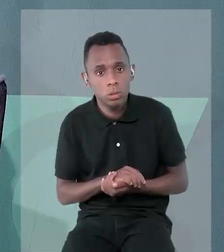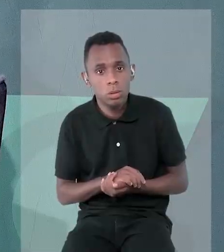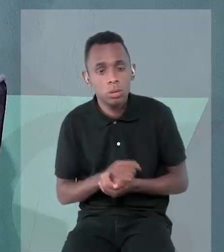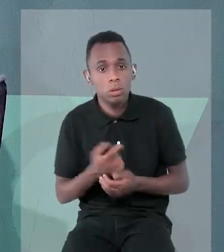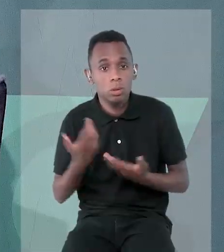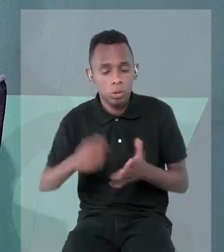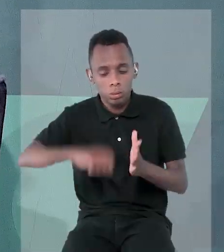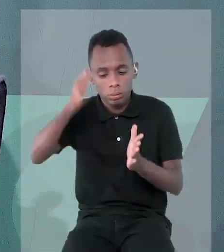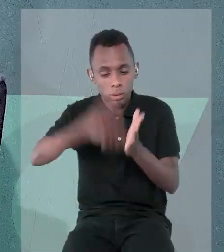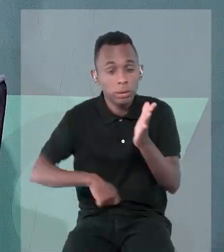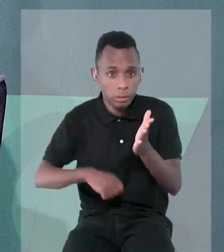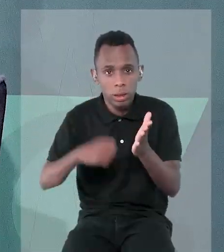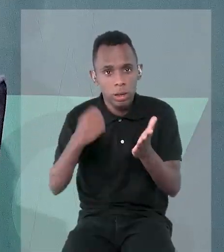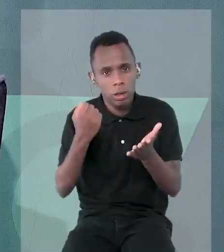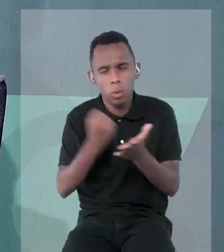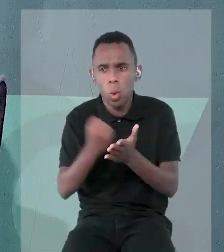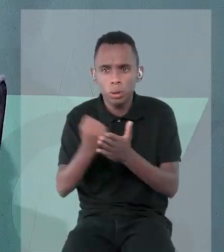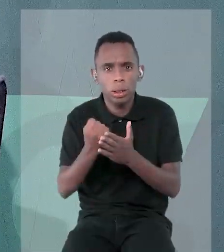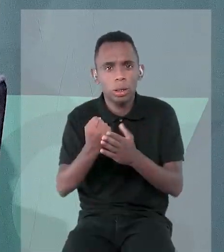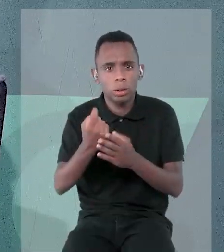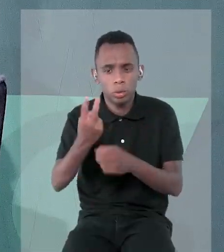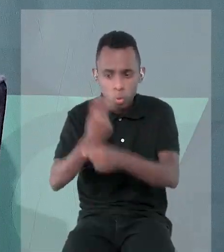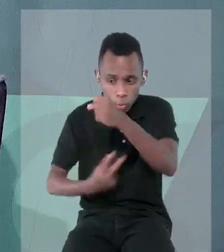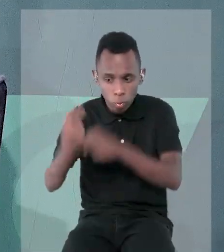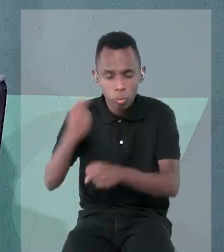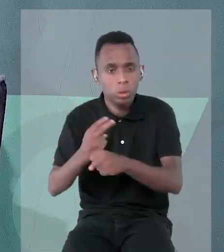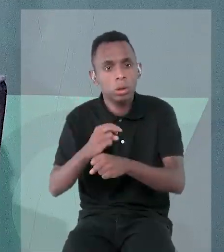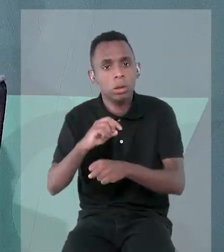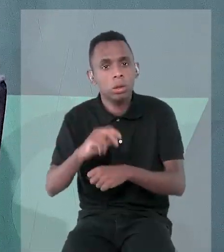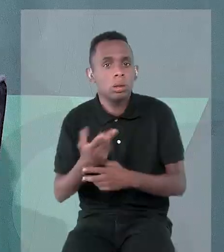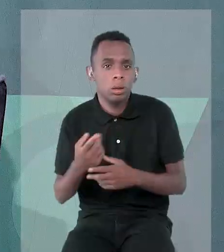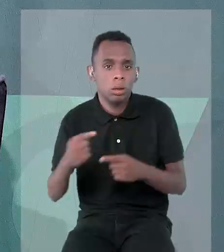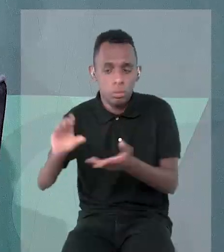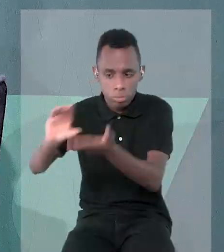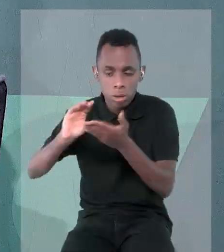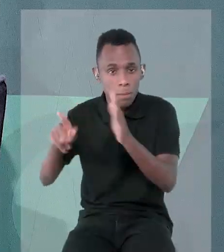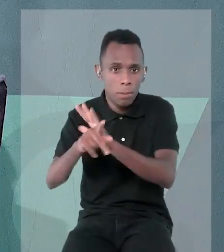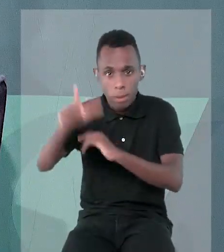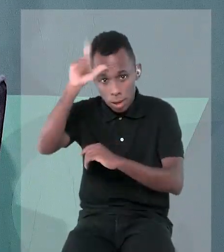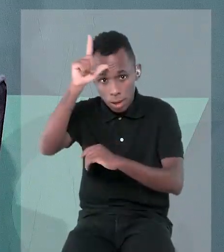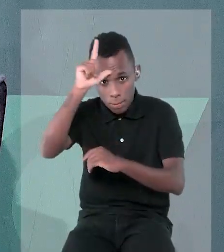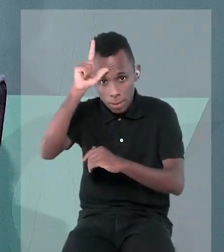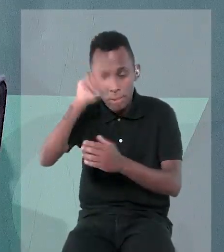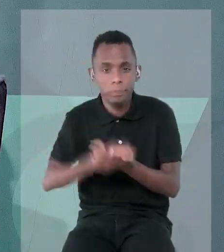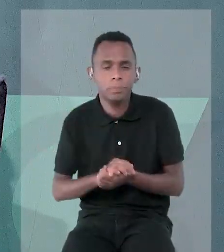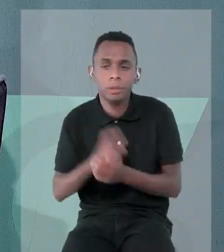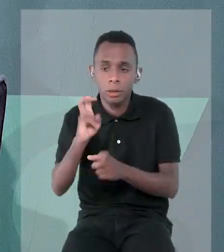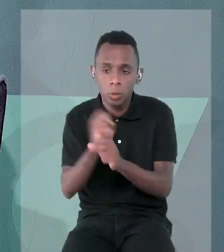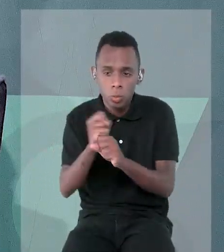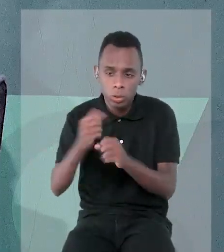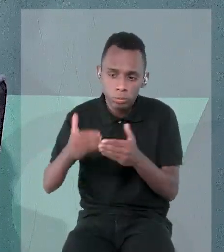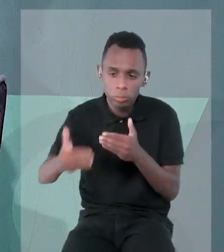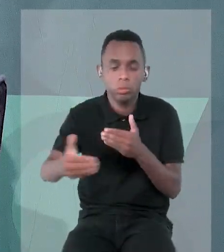nós acabamos de assinar um contrato há 2 anos atrás com a KfW. A KfW é o BNDES alemão. Nós vamos, nos próximos 5